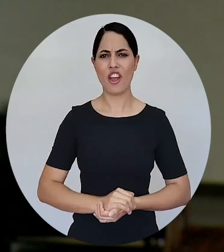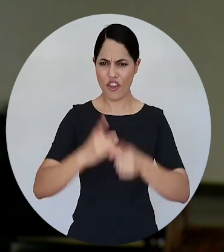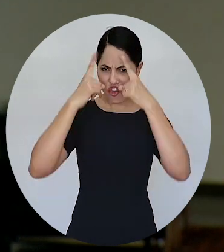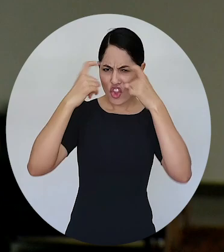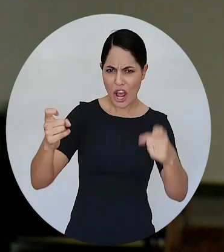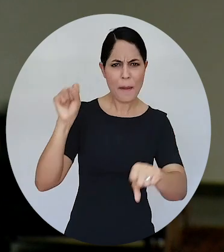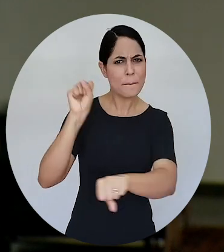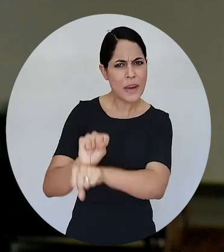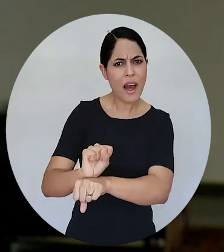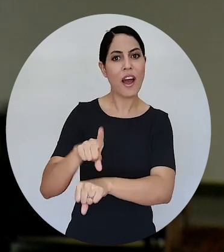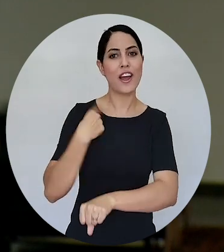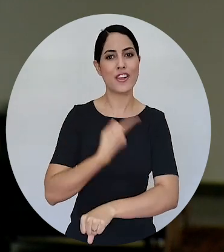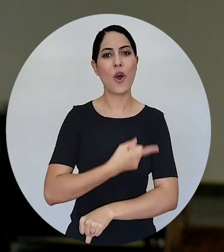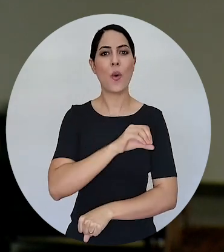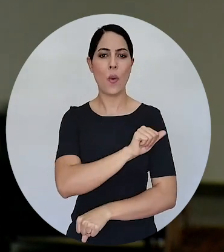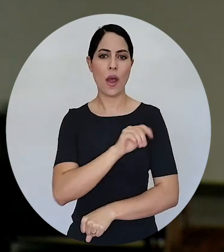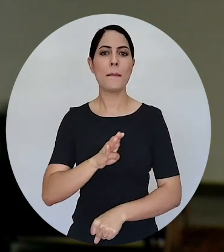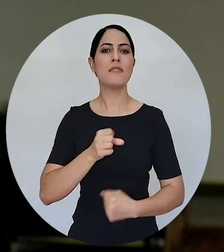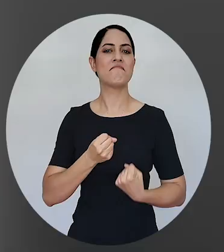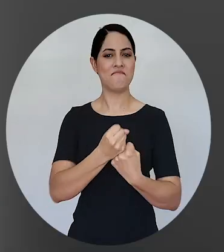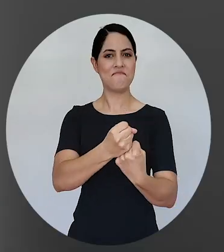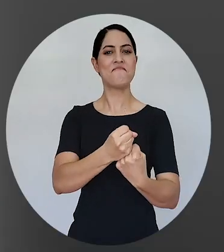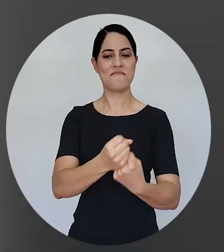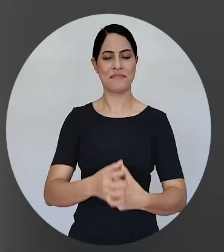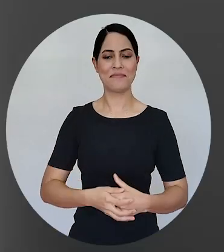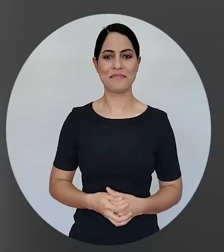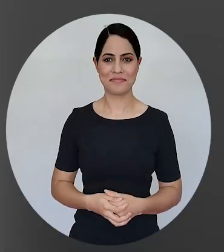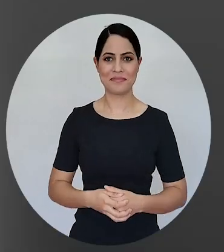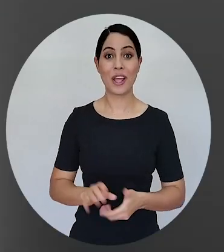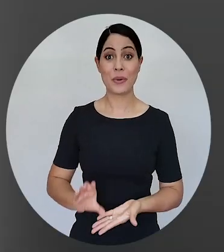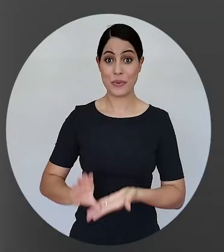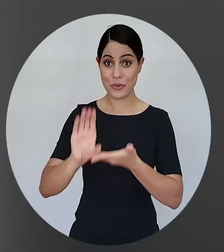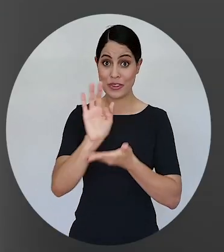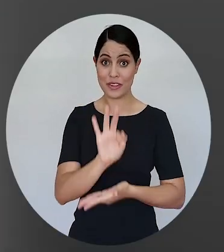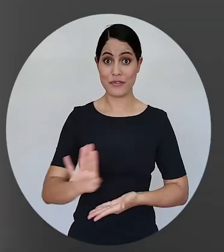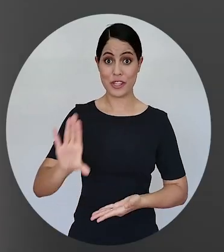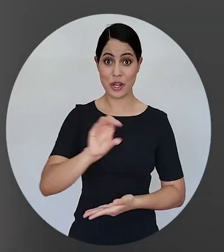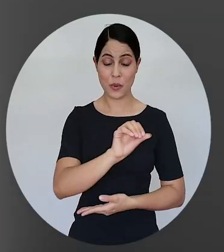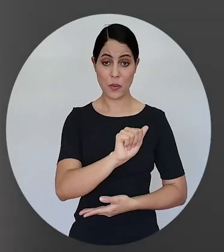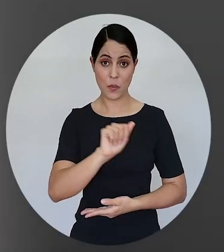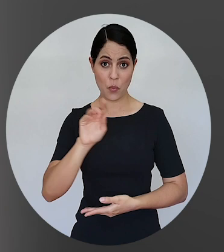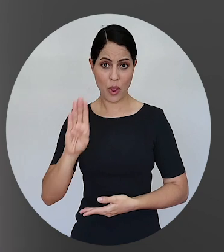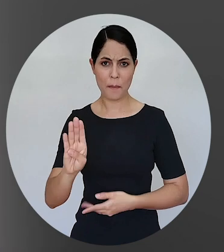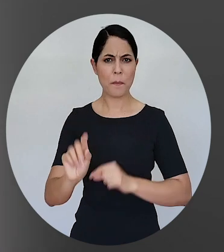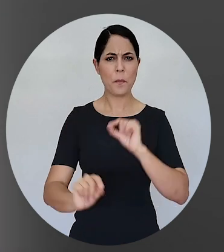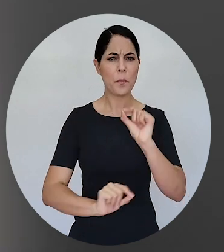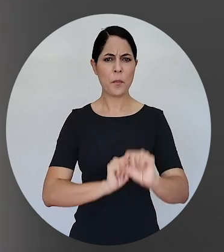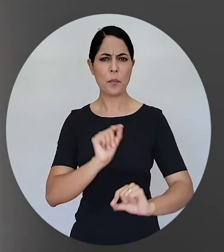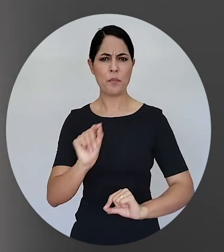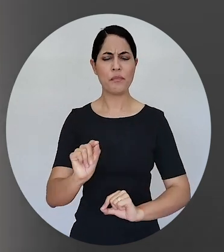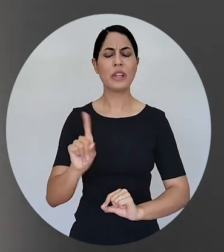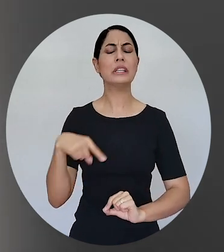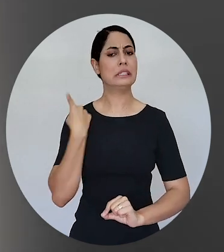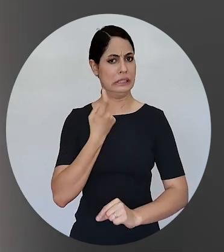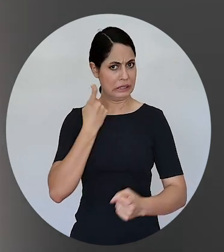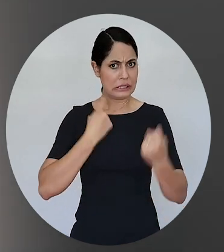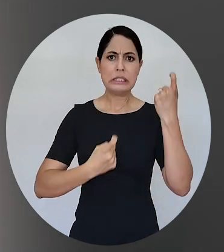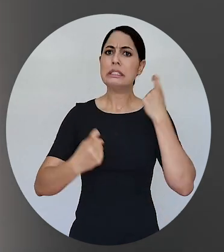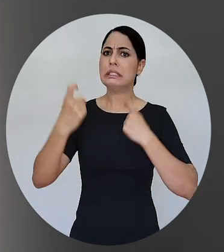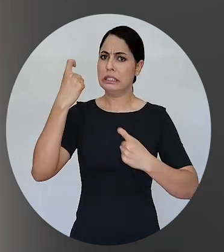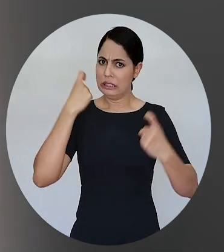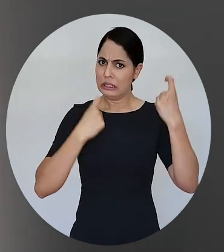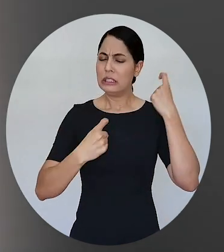parar e a Ordem apoia essa causa. O Conselho Federal da Ordem dos Advogados do Brasil,